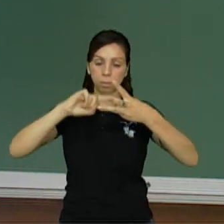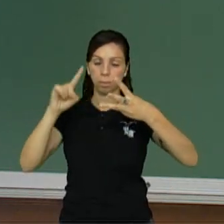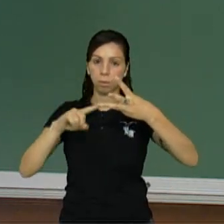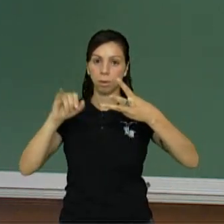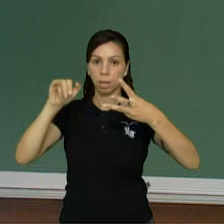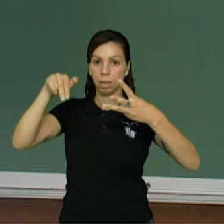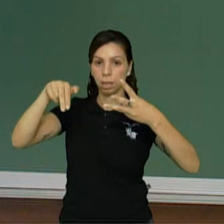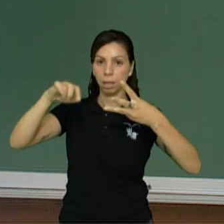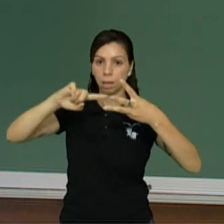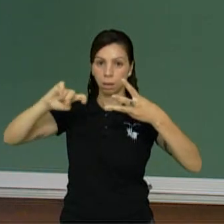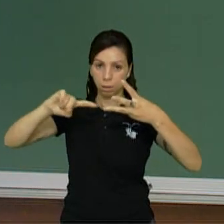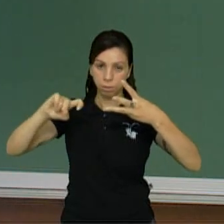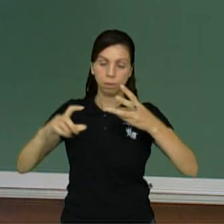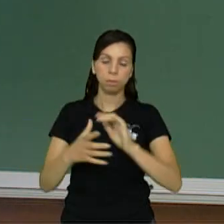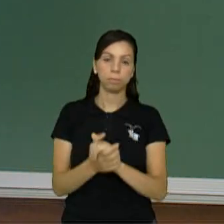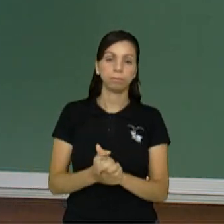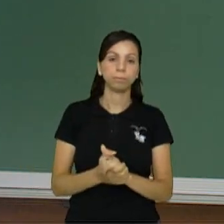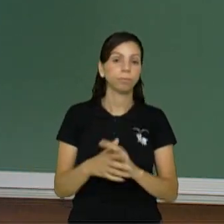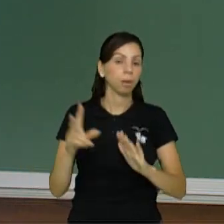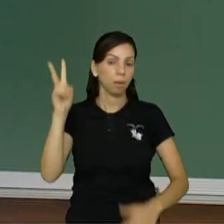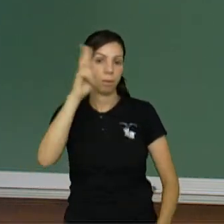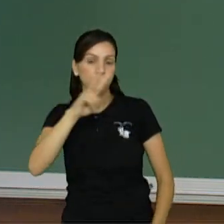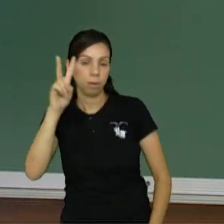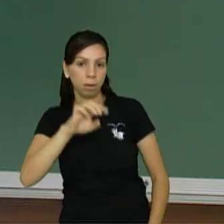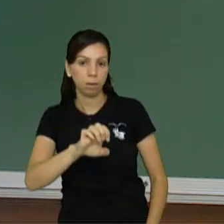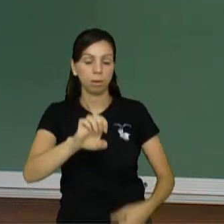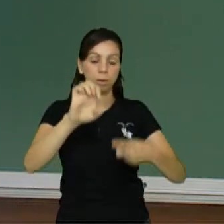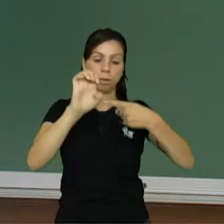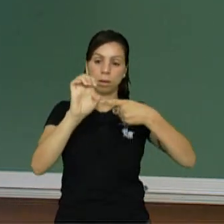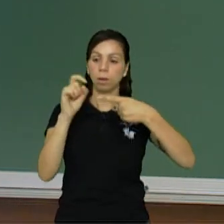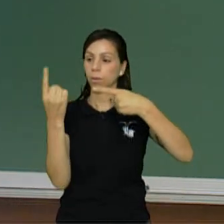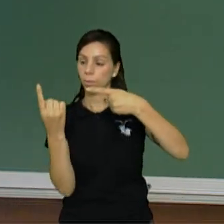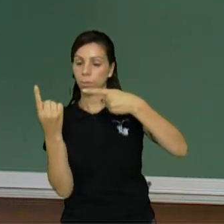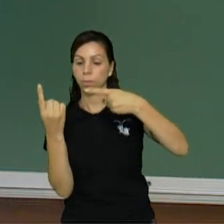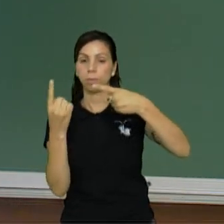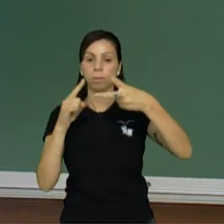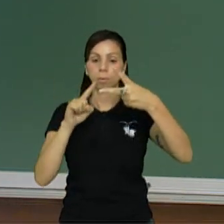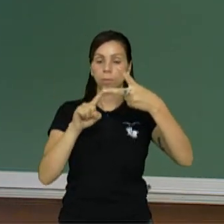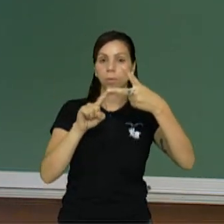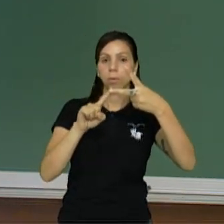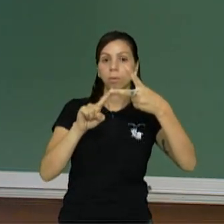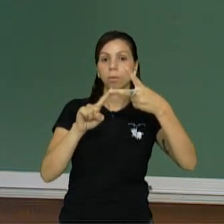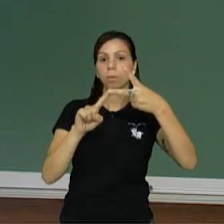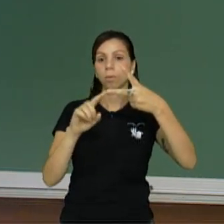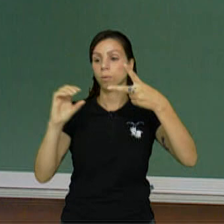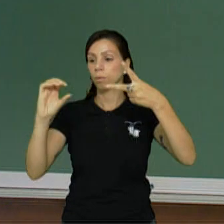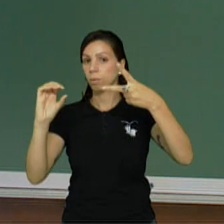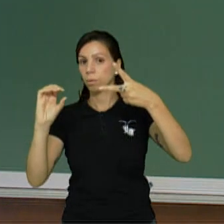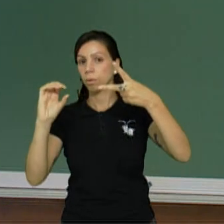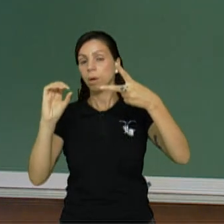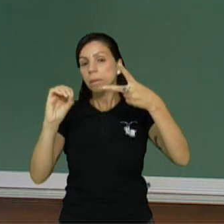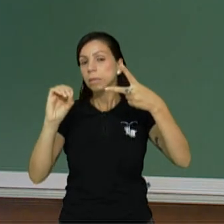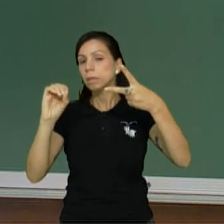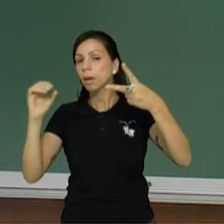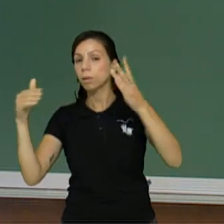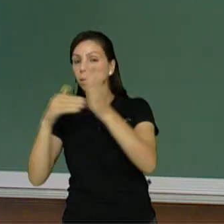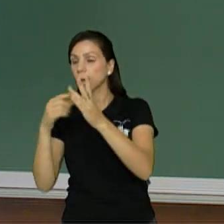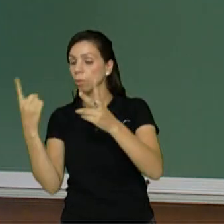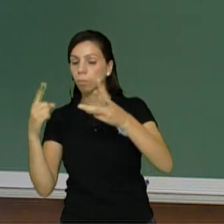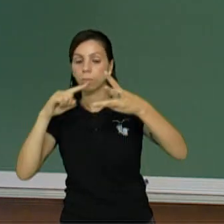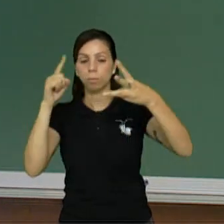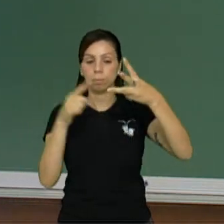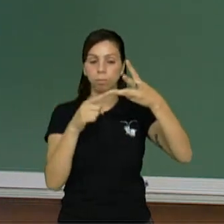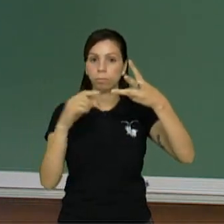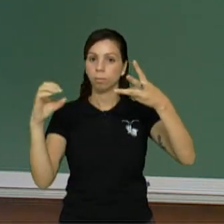a inelástica. Lembre-se, o E na elástica vale 1, na parcialmente elástica ele vale entre 0 e 1 e na